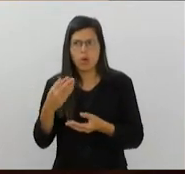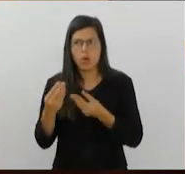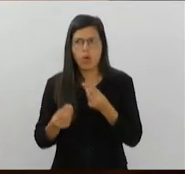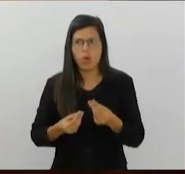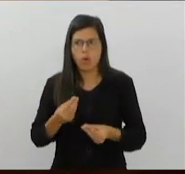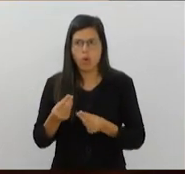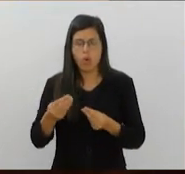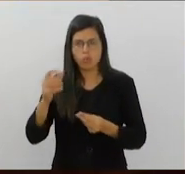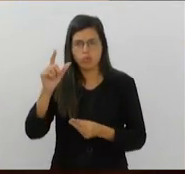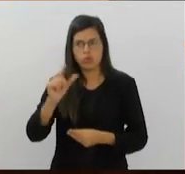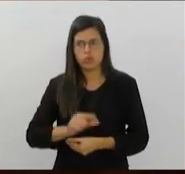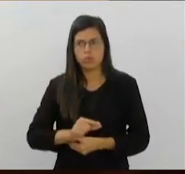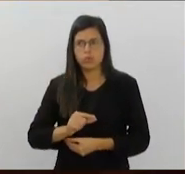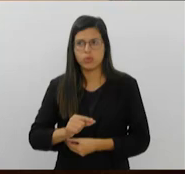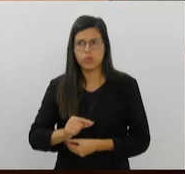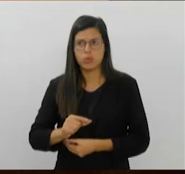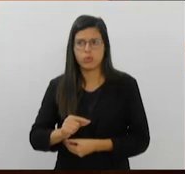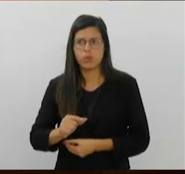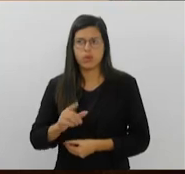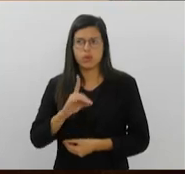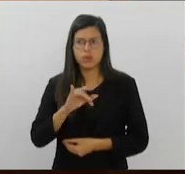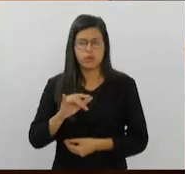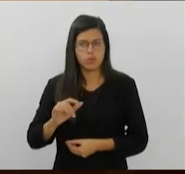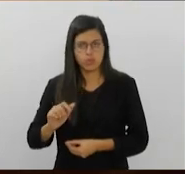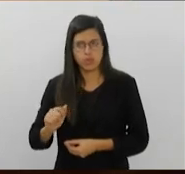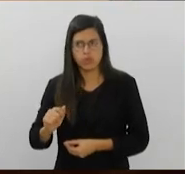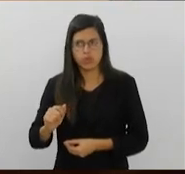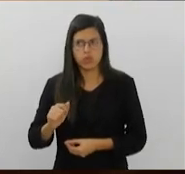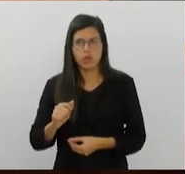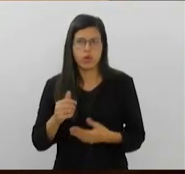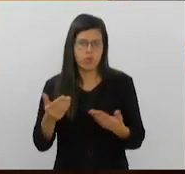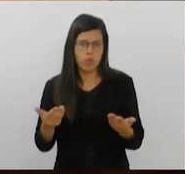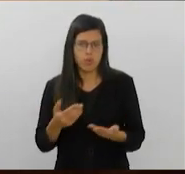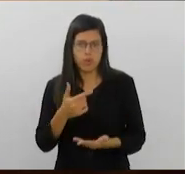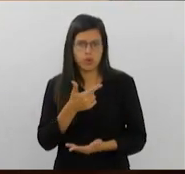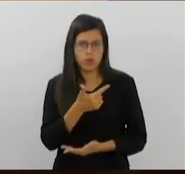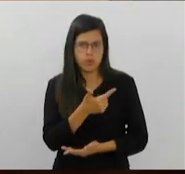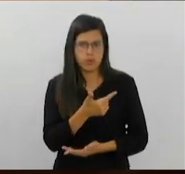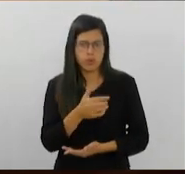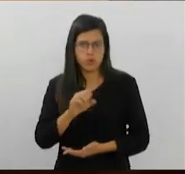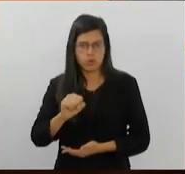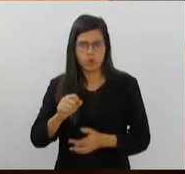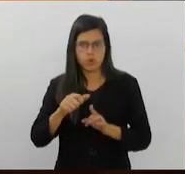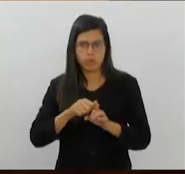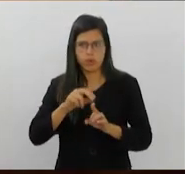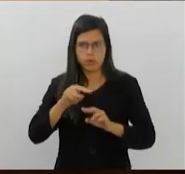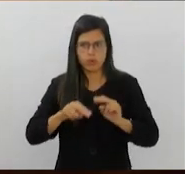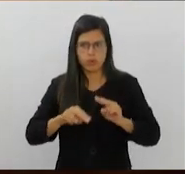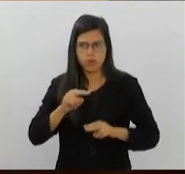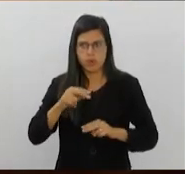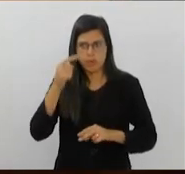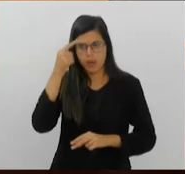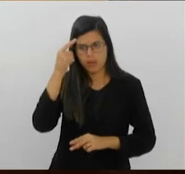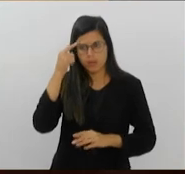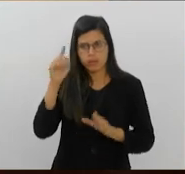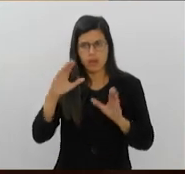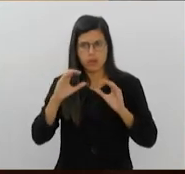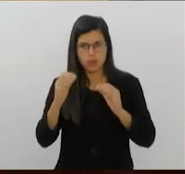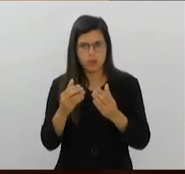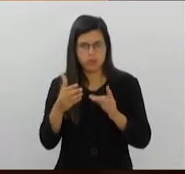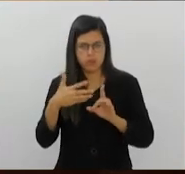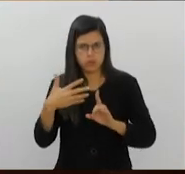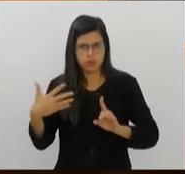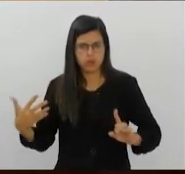pode diminuir isso e, num dia tão específico como 28 de junho, a gente poder pensar na comunidade